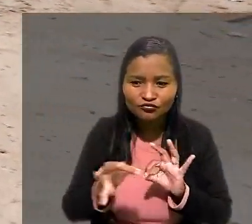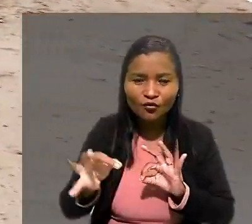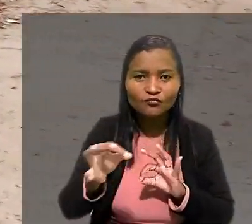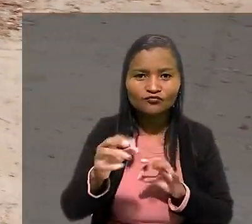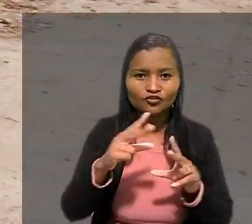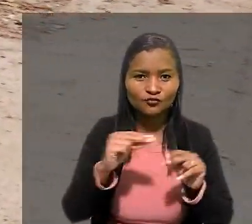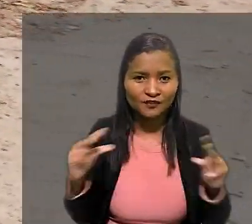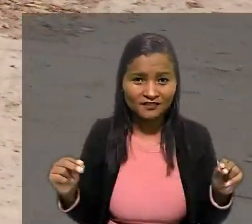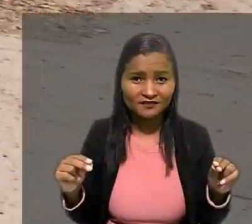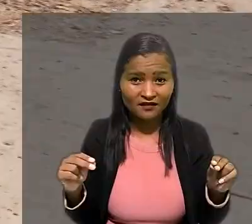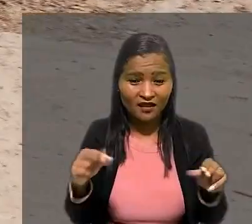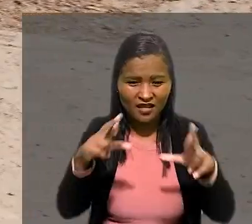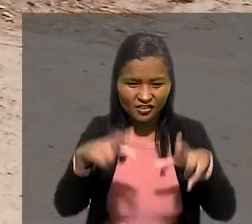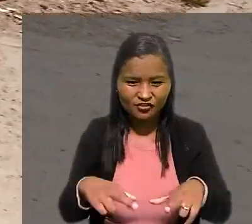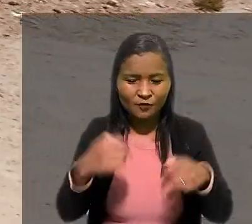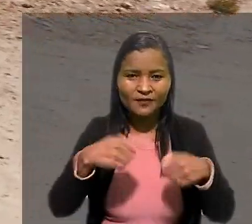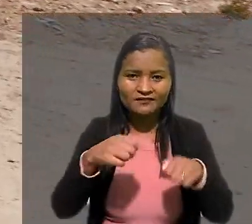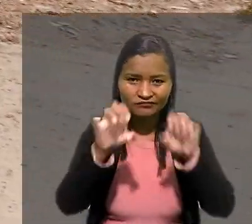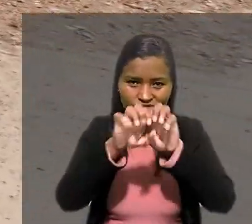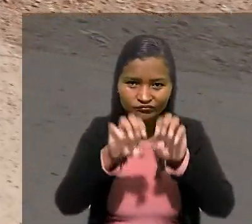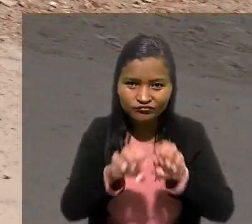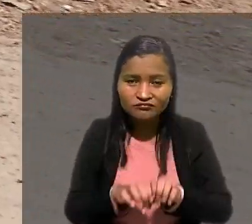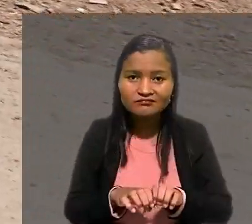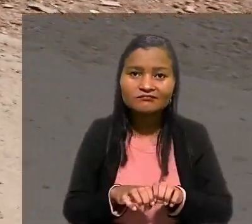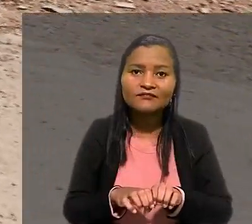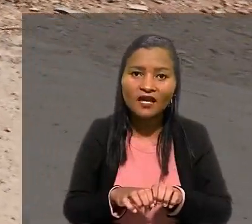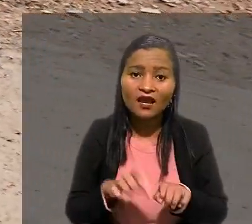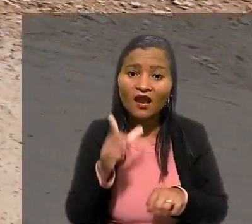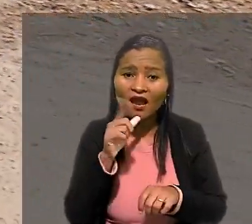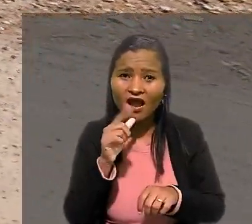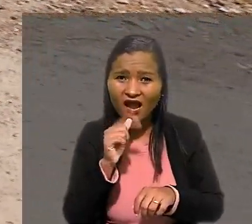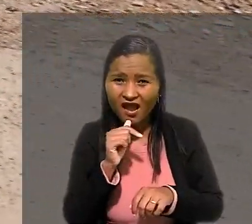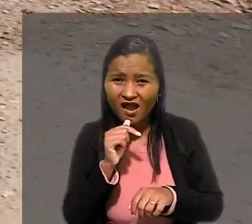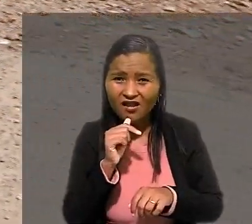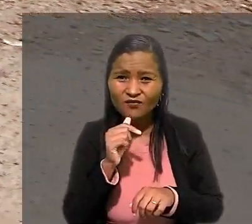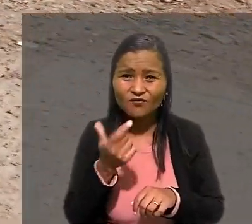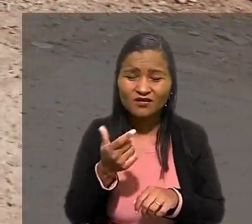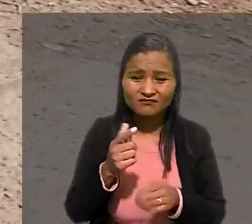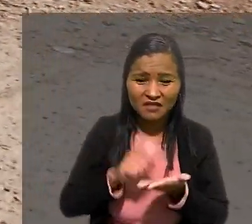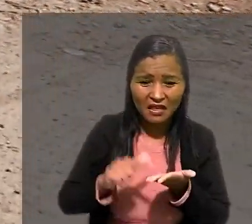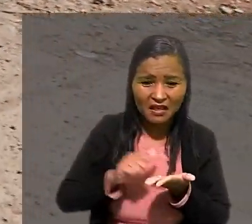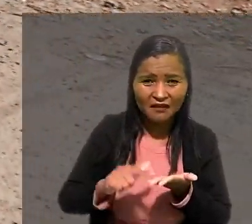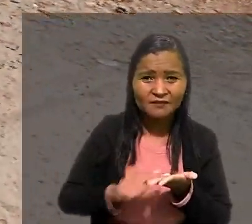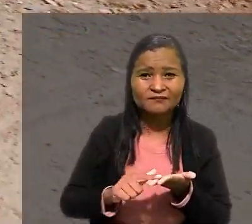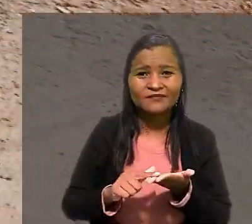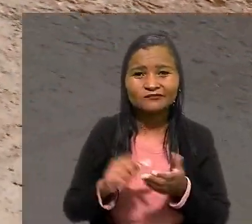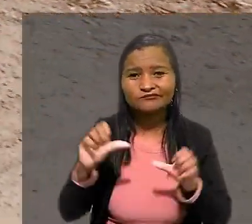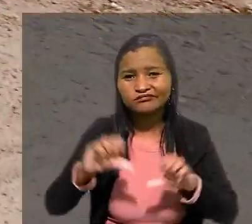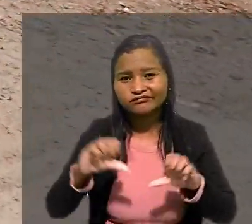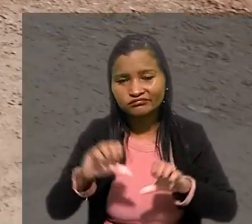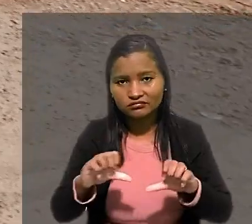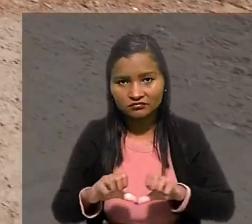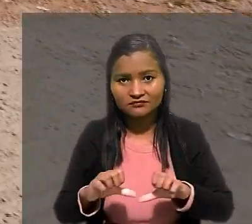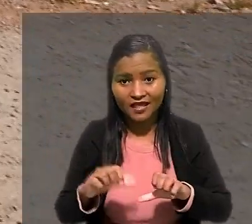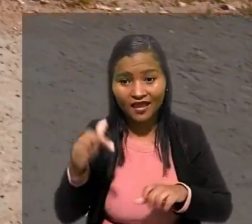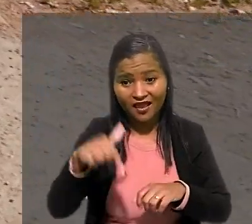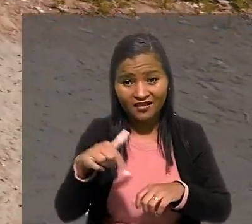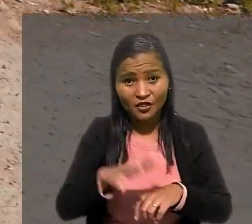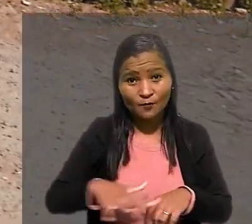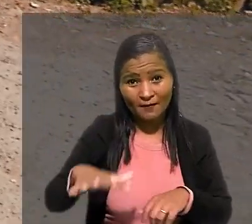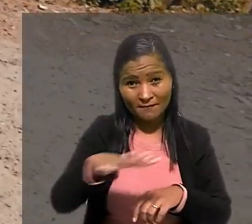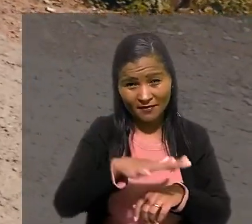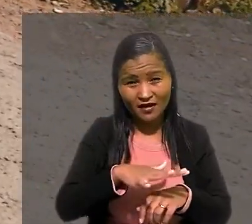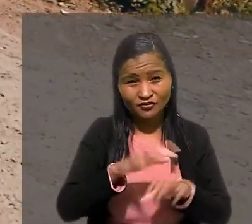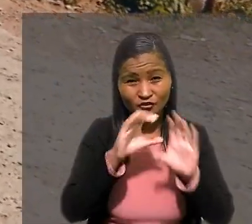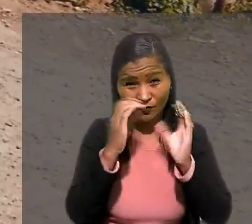de infraestrutura. O abastecimento de água e esgoto é precário. Aqui, parte da comunidade tem iluminação